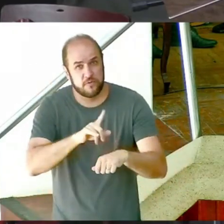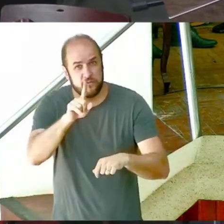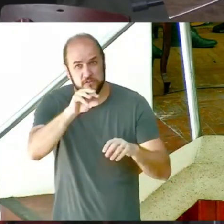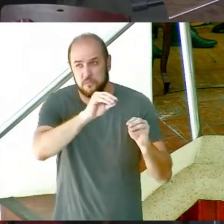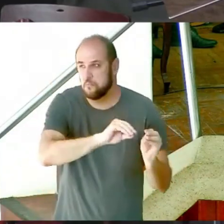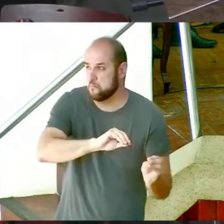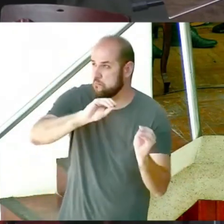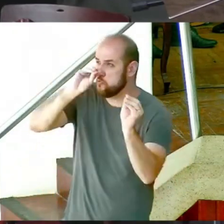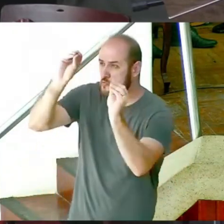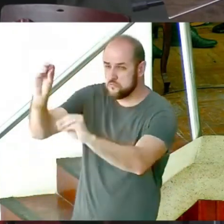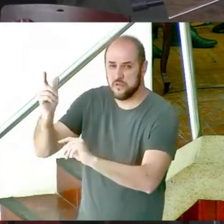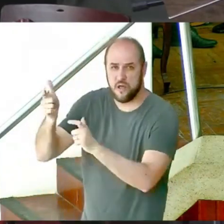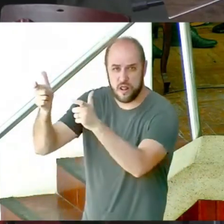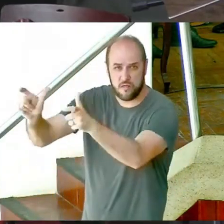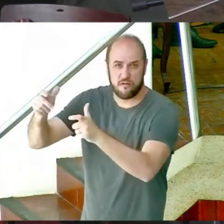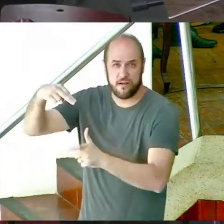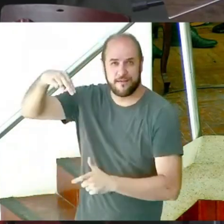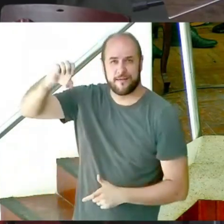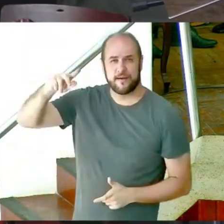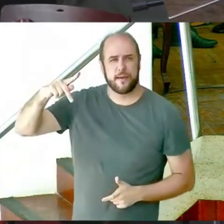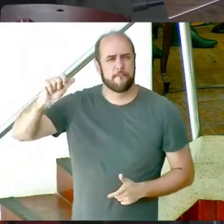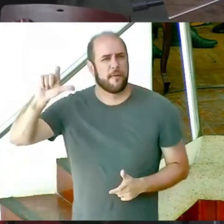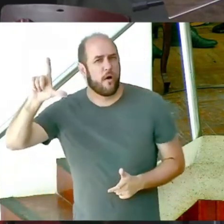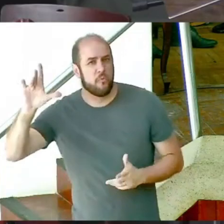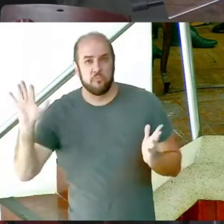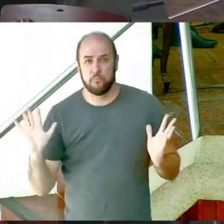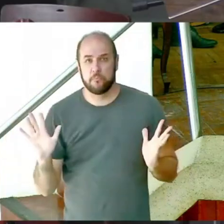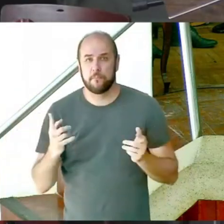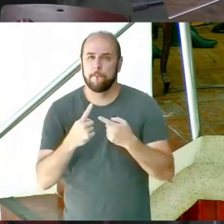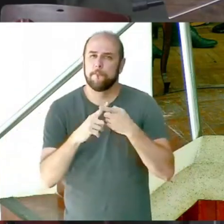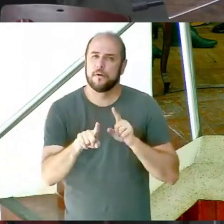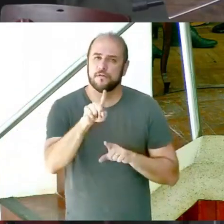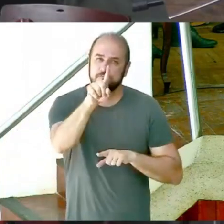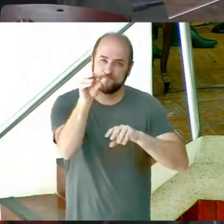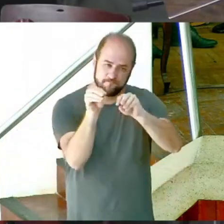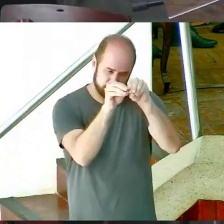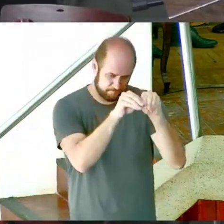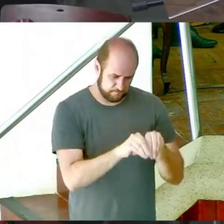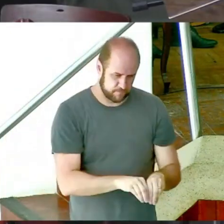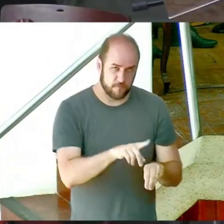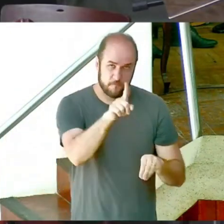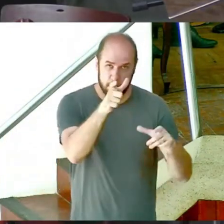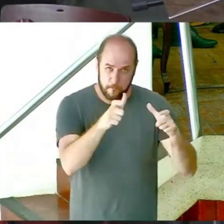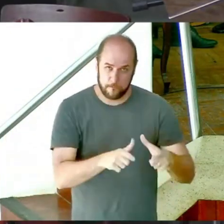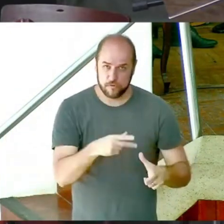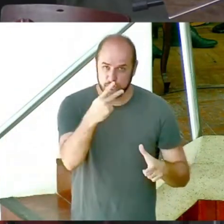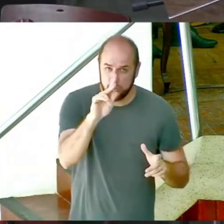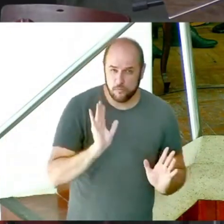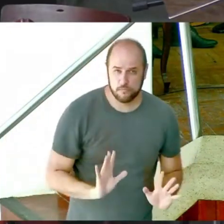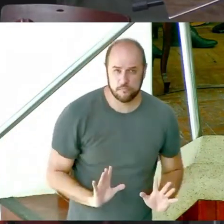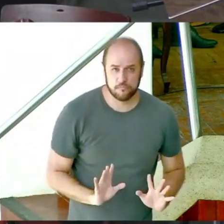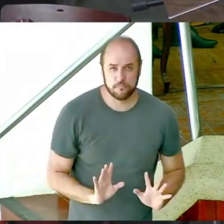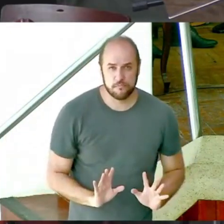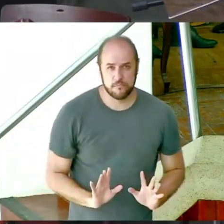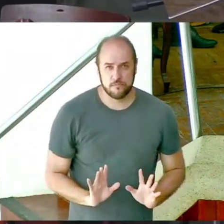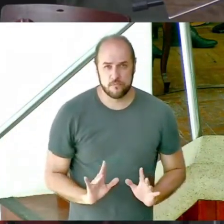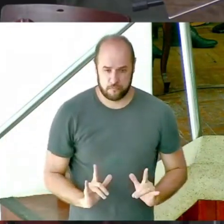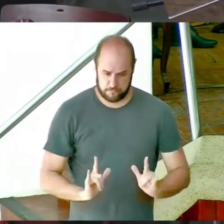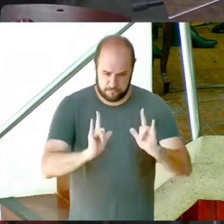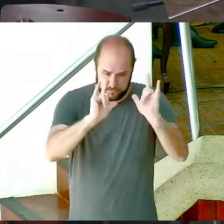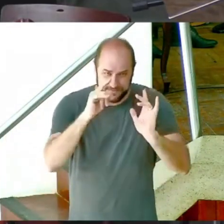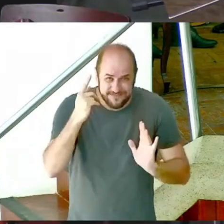Nepal, mas Deus colocou você no seu bairro, no seu